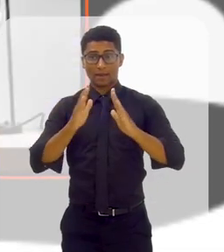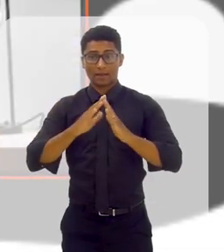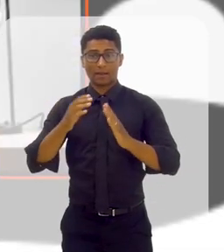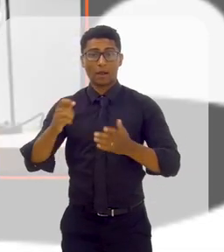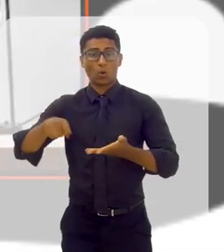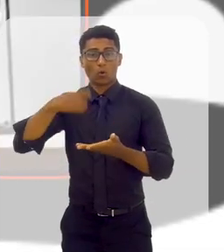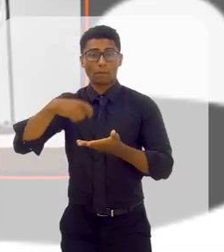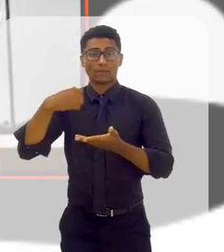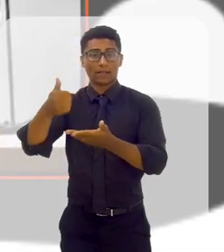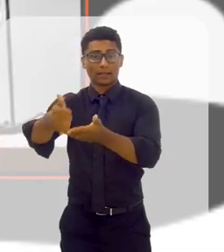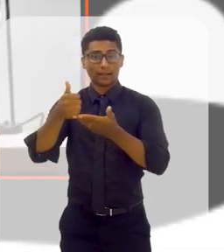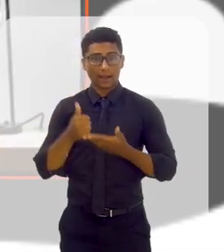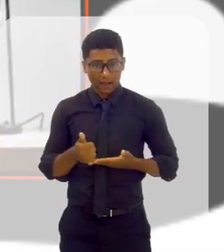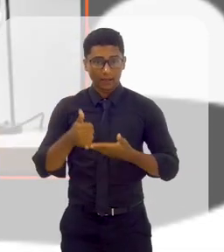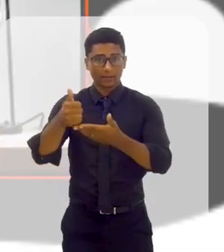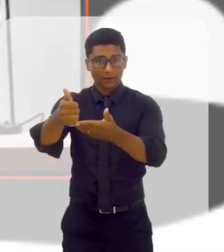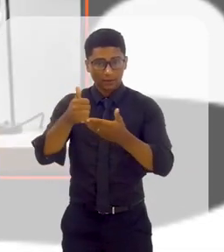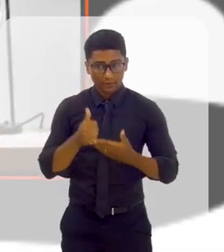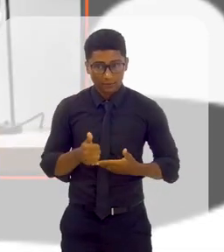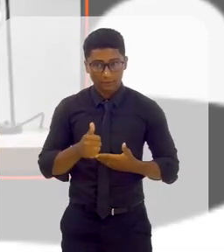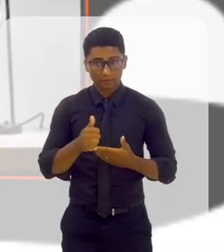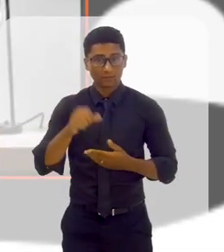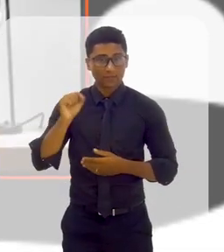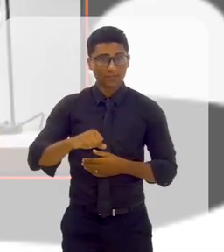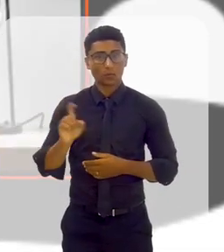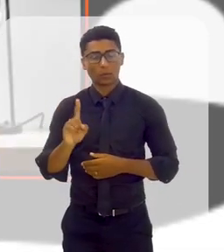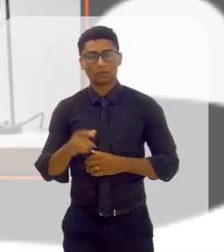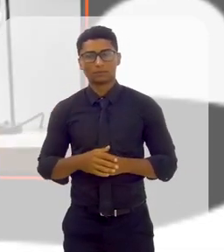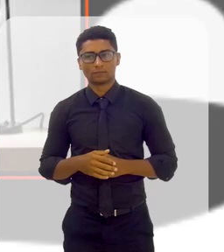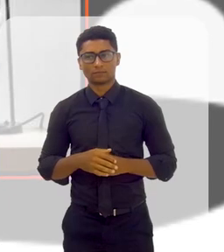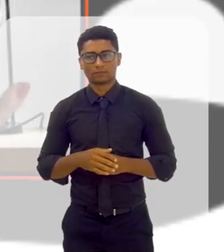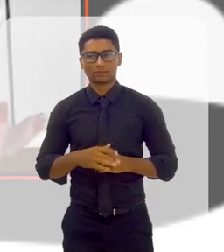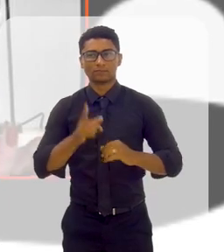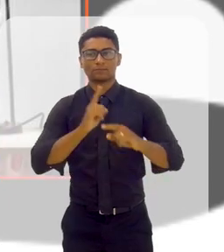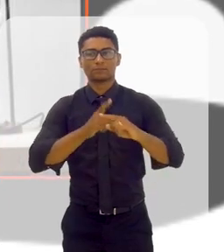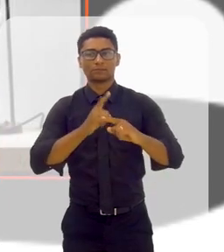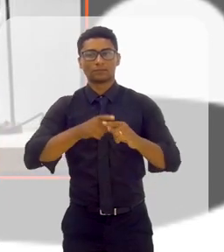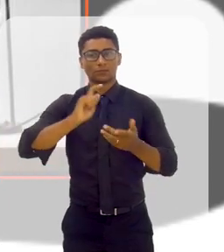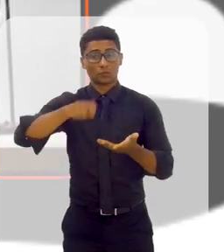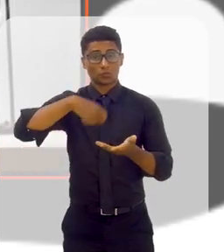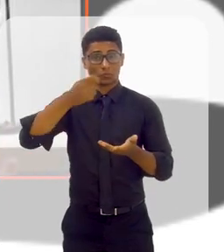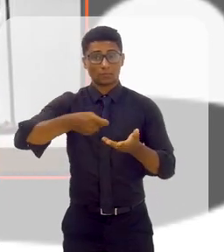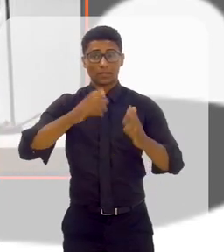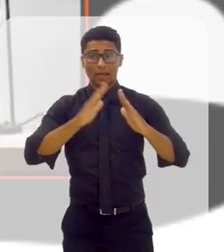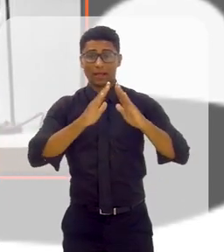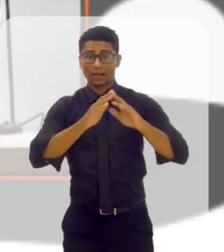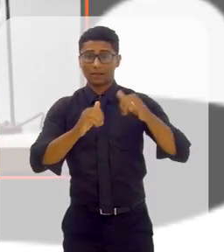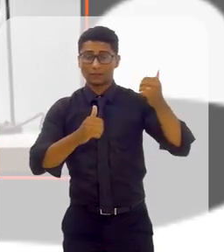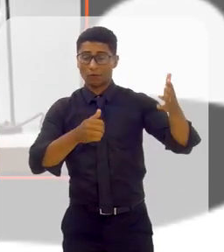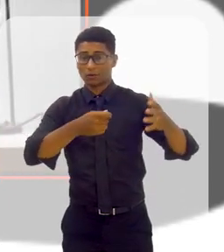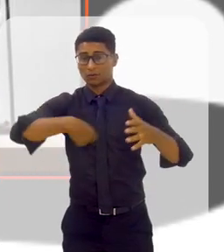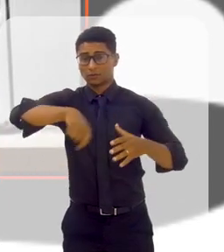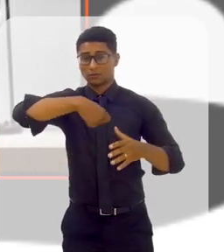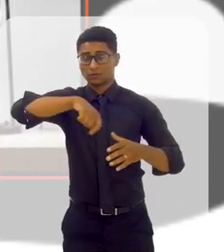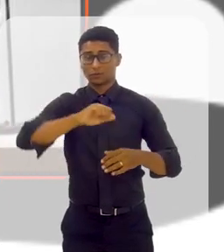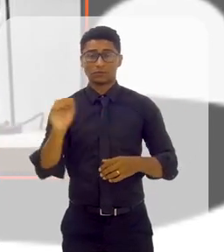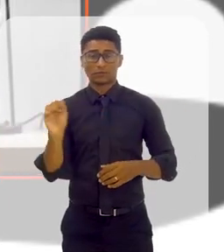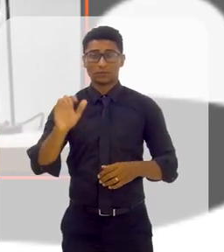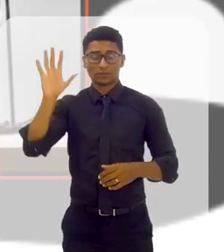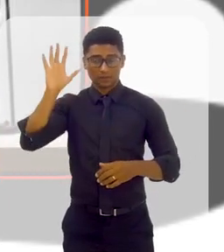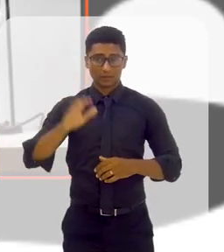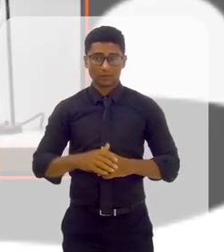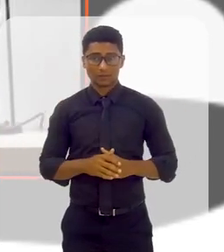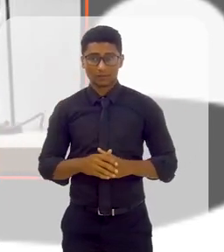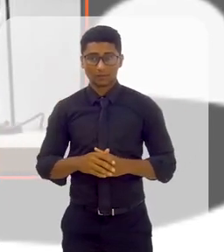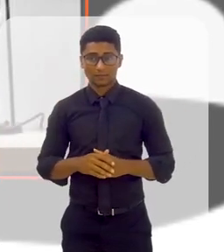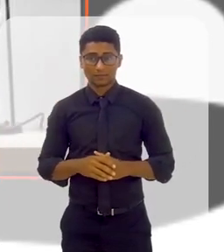é em tese porque no caso a comida feita fora de casa ela custa mais caro né mas não para